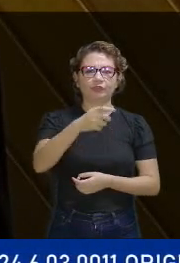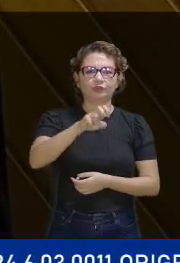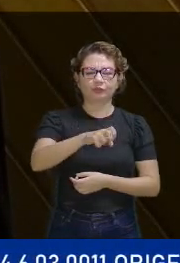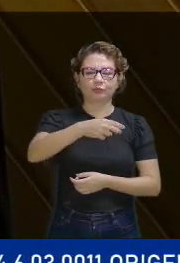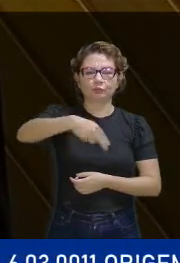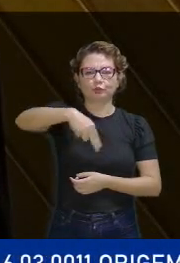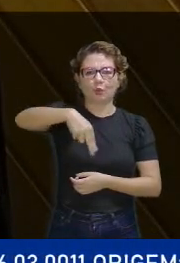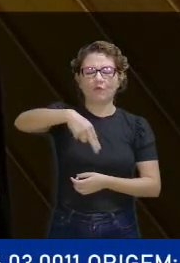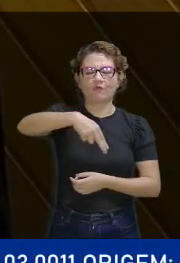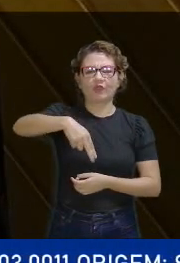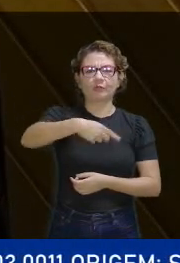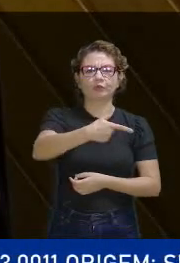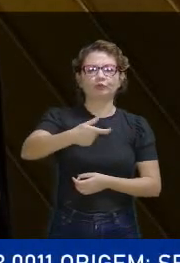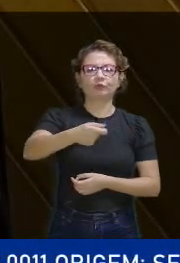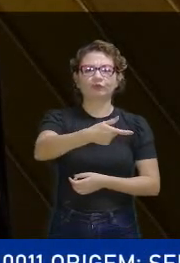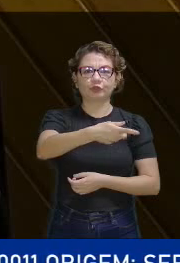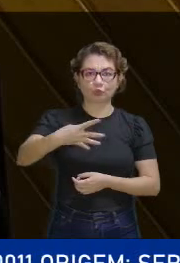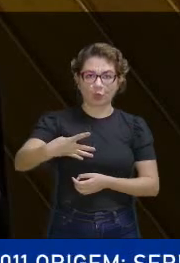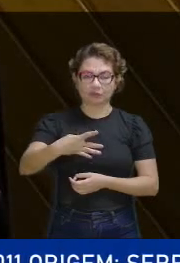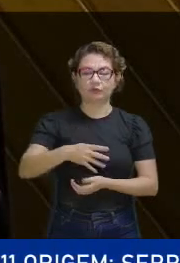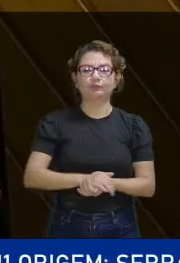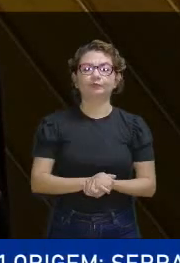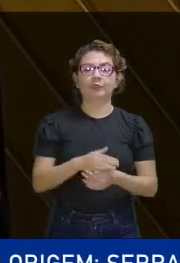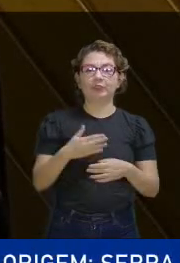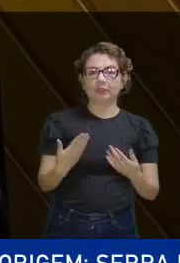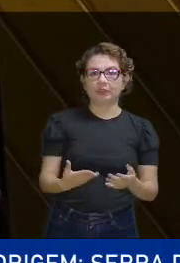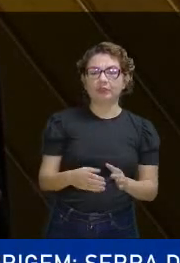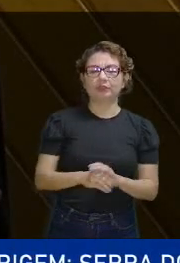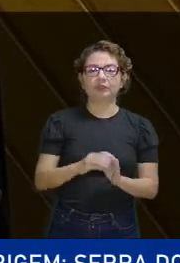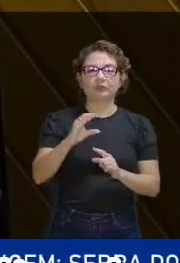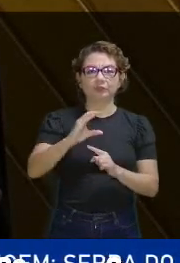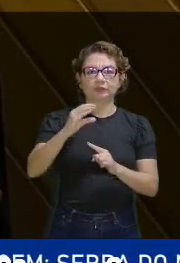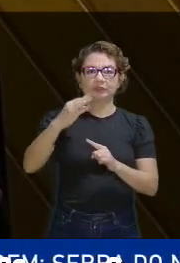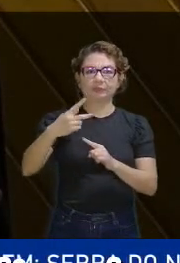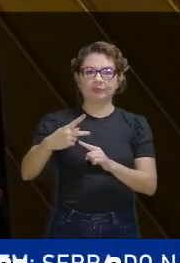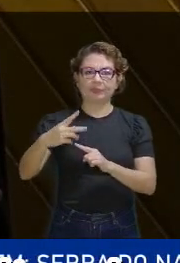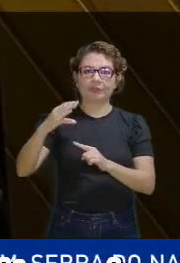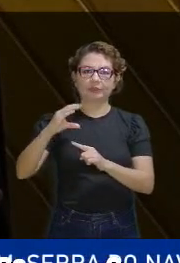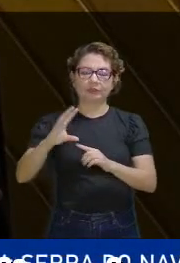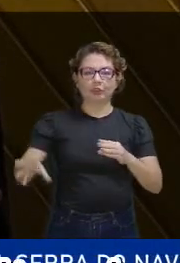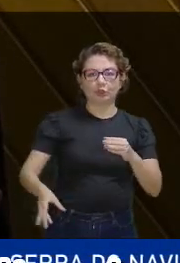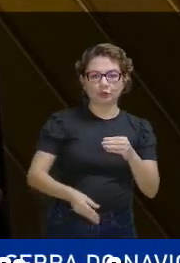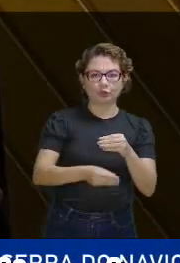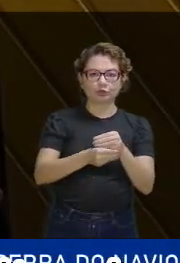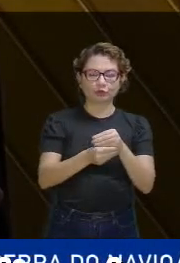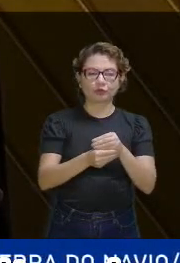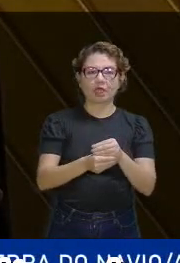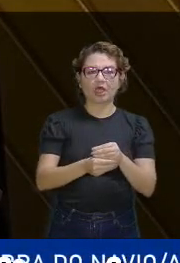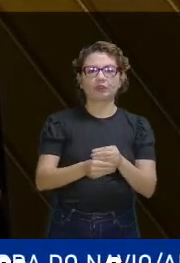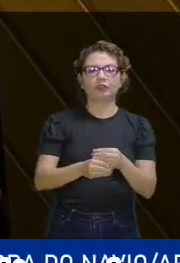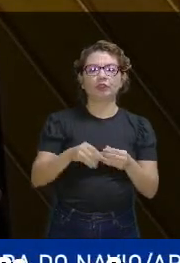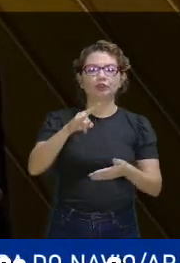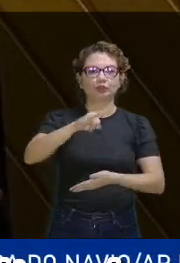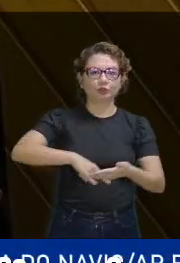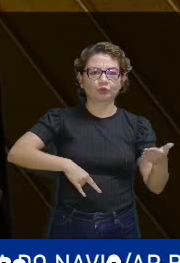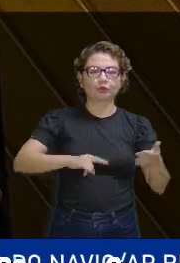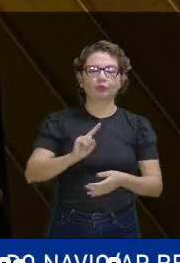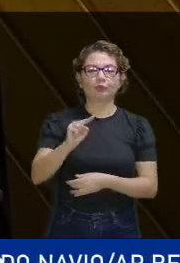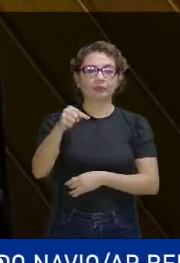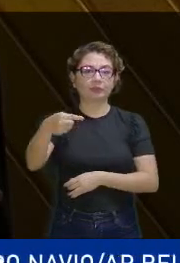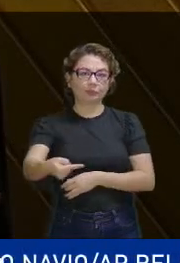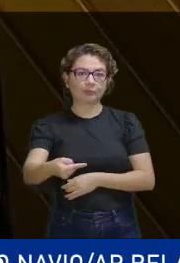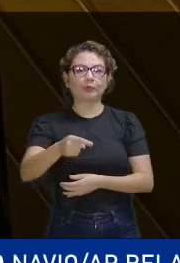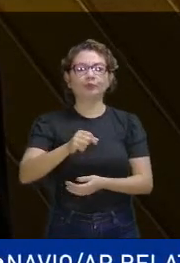11 de 2024. Quanto à matéria, o Código de Processo Civil admite a juntada superveniente de documentos constituídos